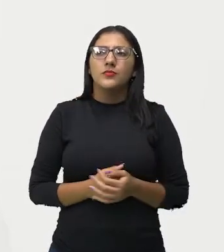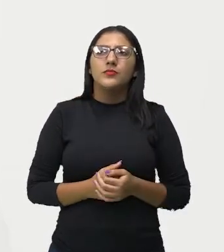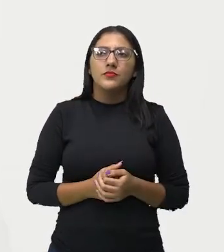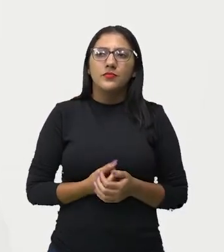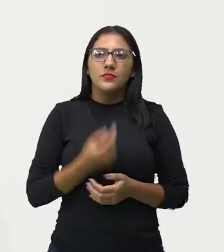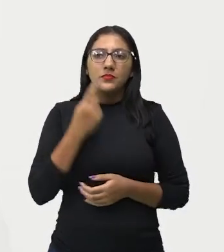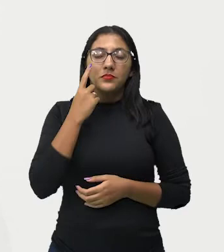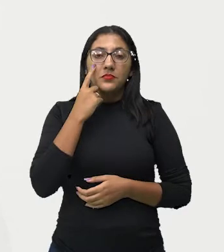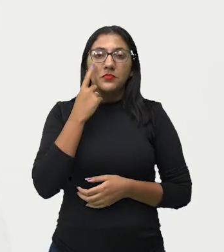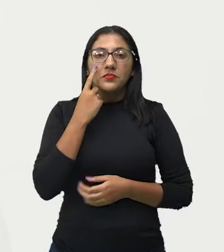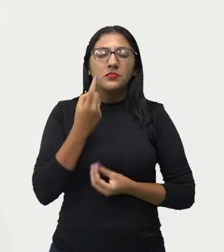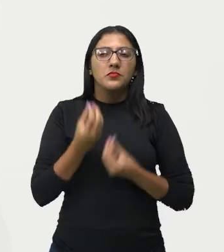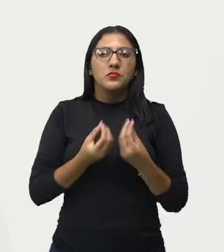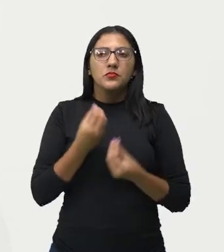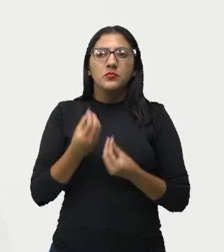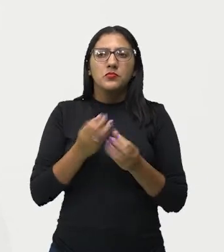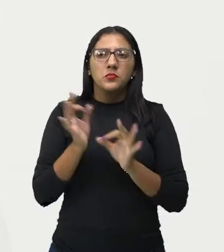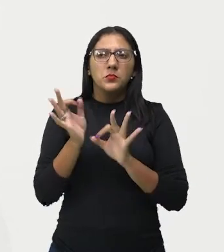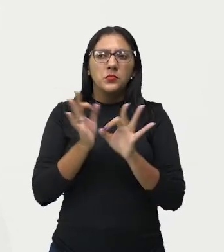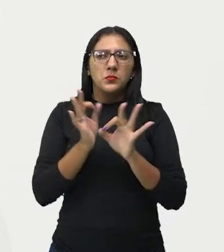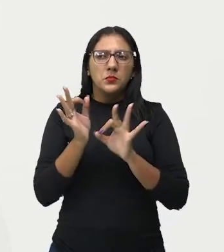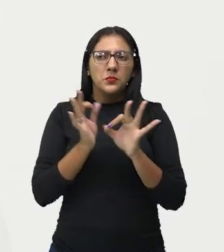bem esses